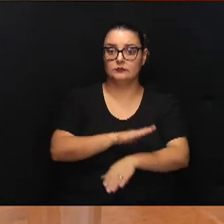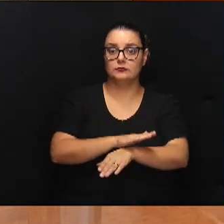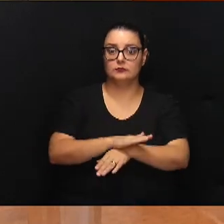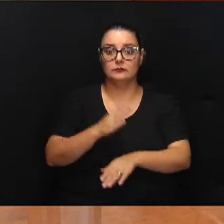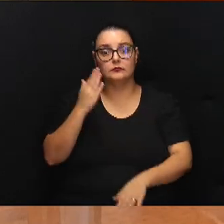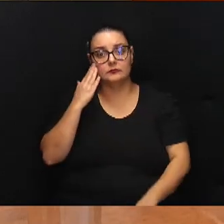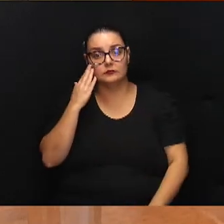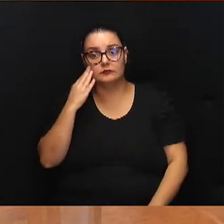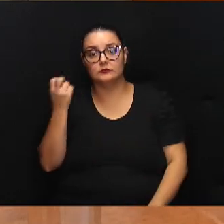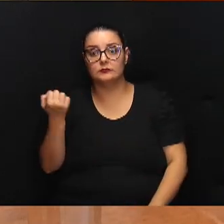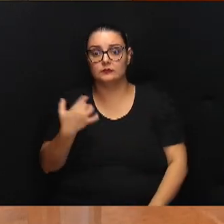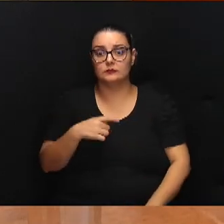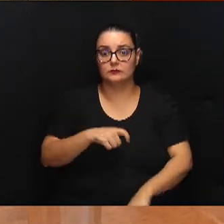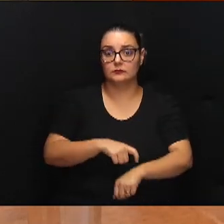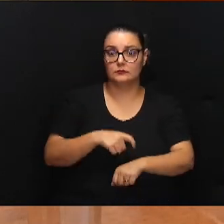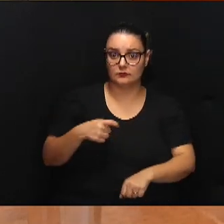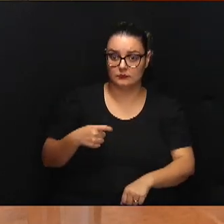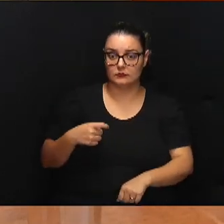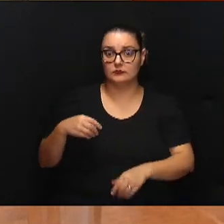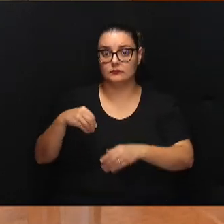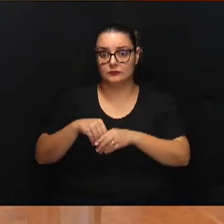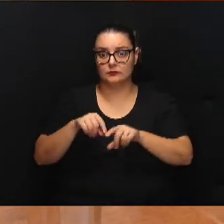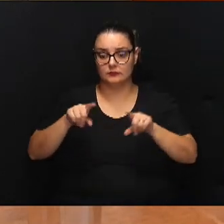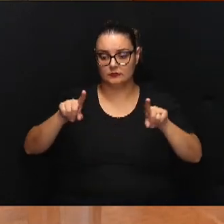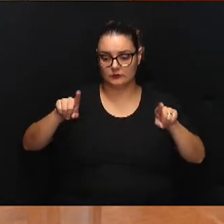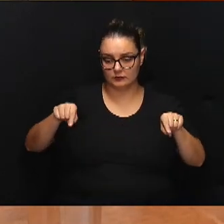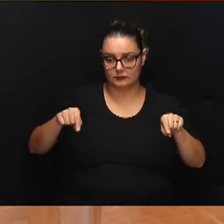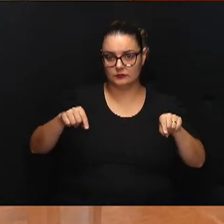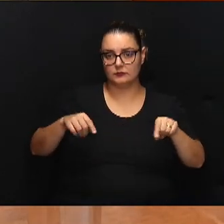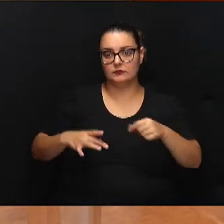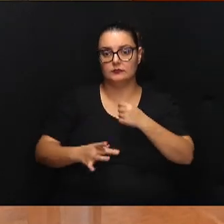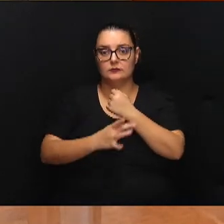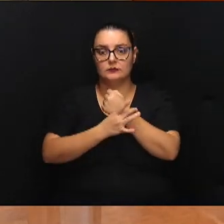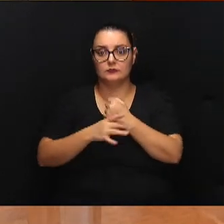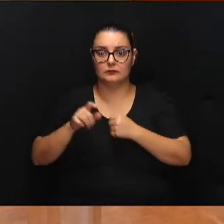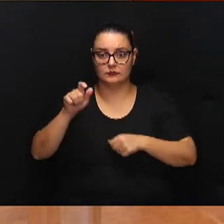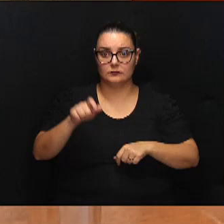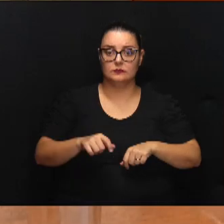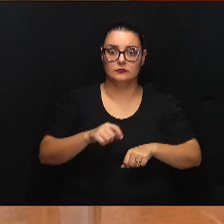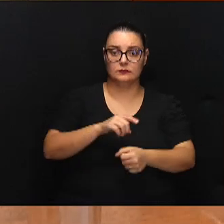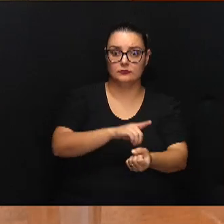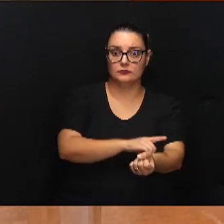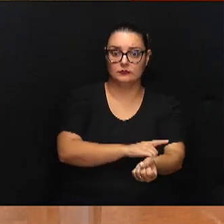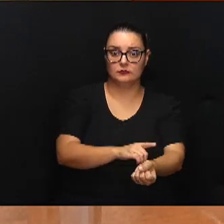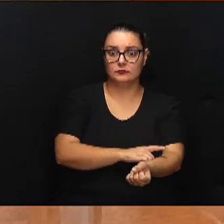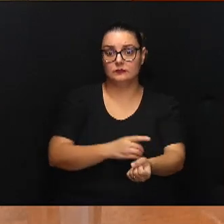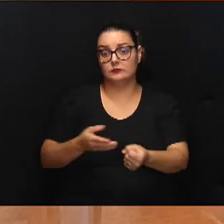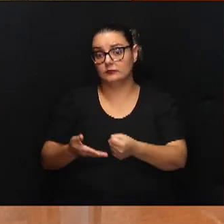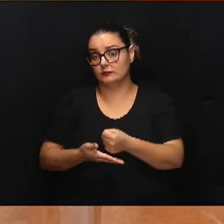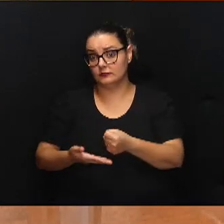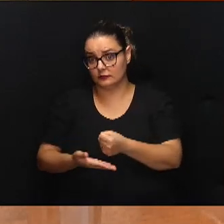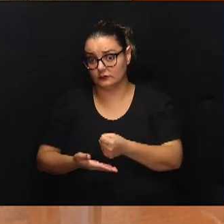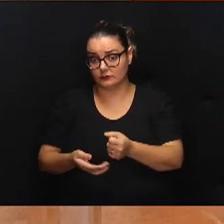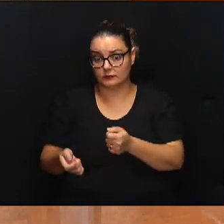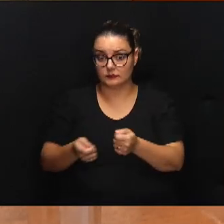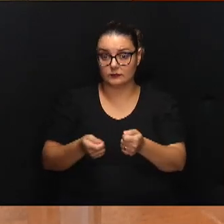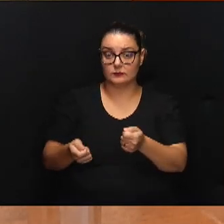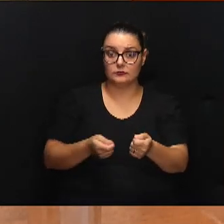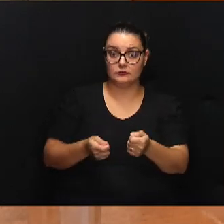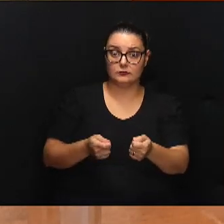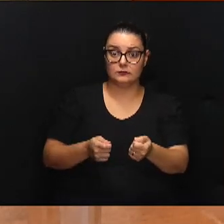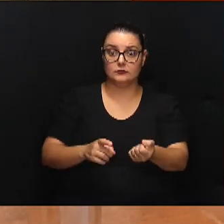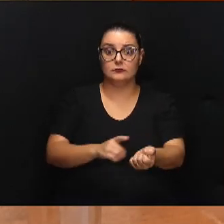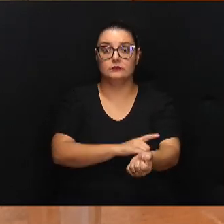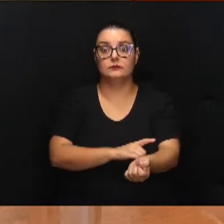quanto tempo nós estamos dentro da faixa segura para uma pessoa com diabetes. E, basicamente, o controle do diabetes